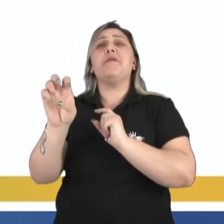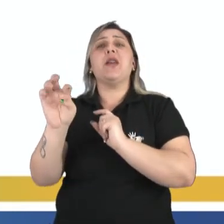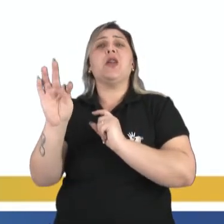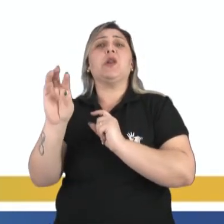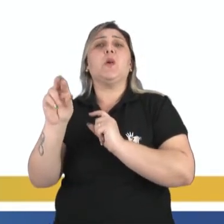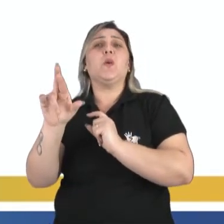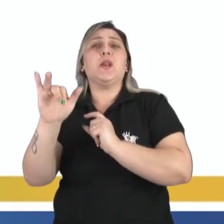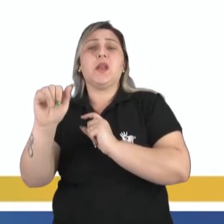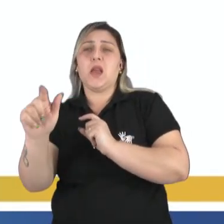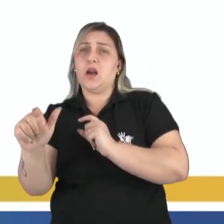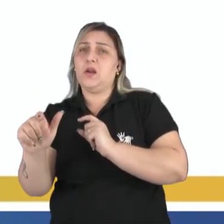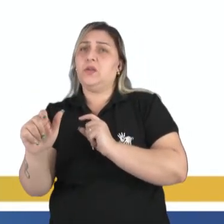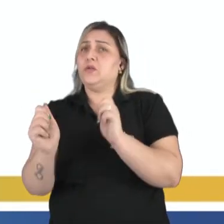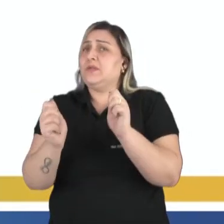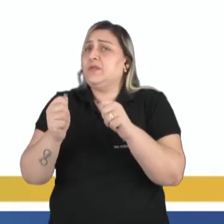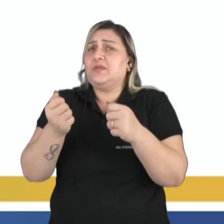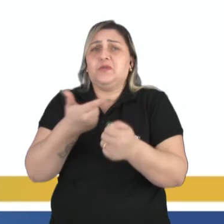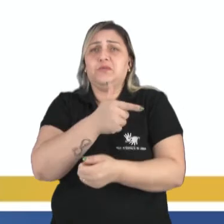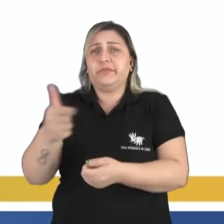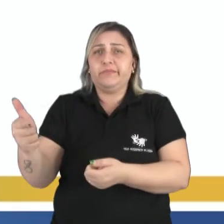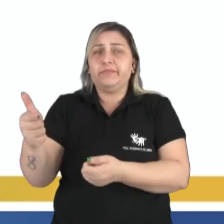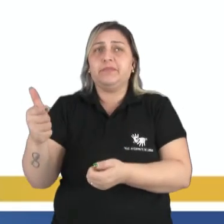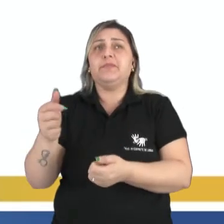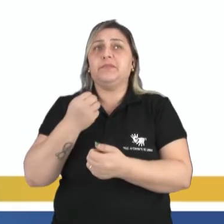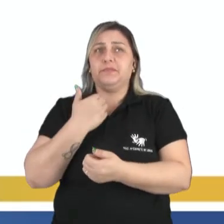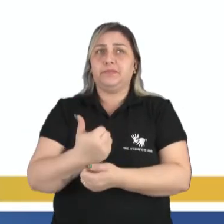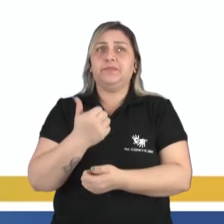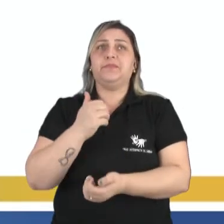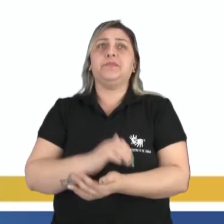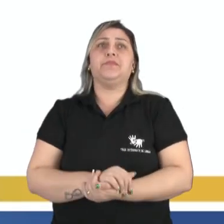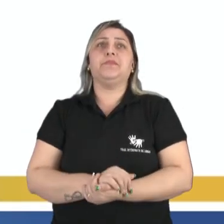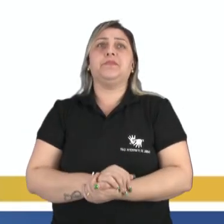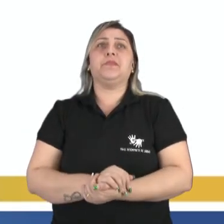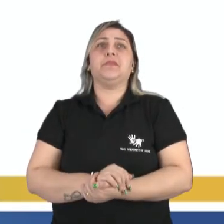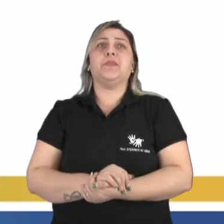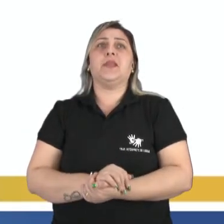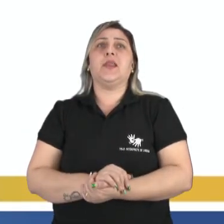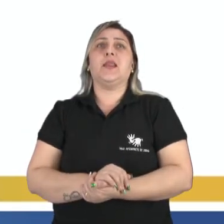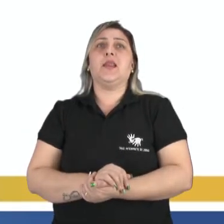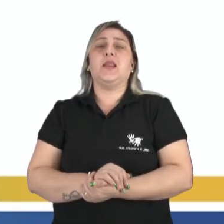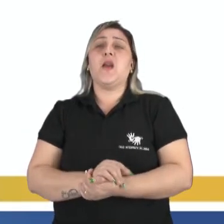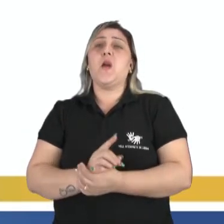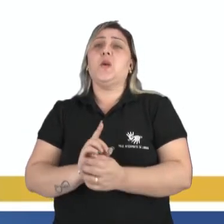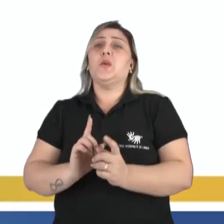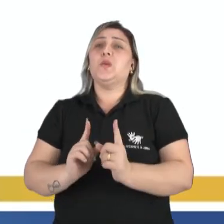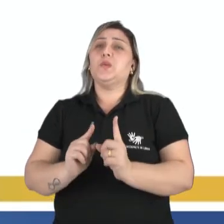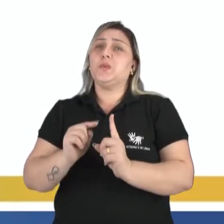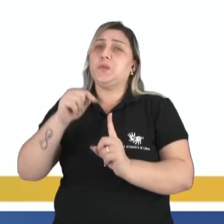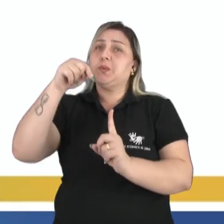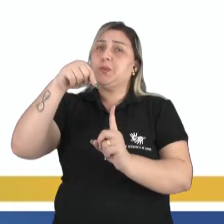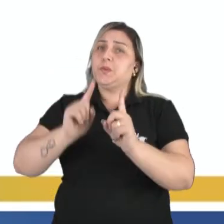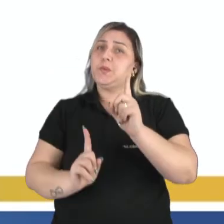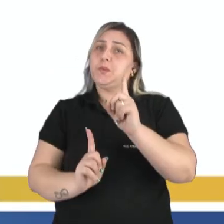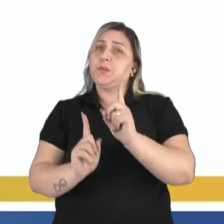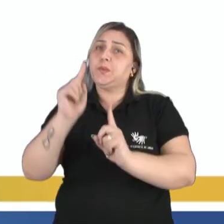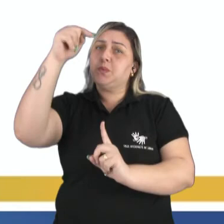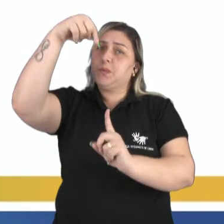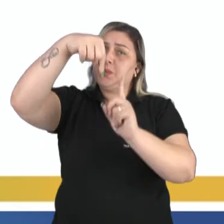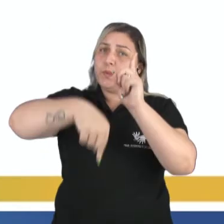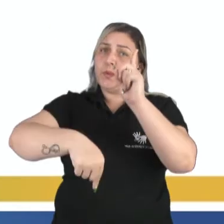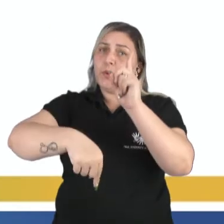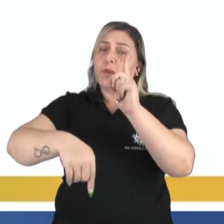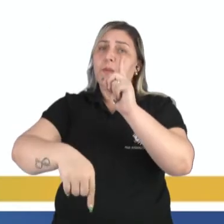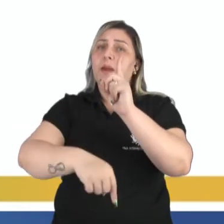tem como, né, ser indefinido, tá? Não existe isso, tudo bem? Vertical para baixo, pois somente o peso